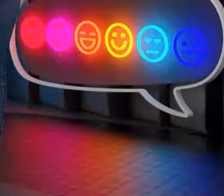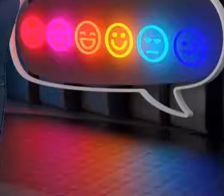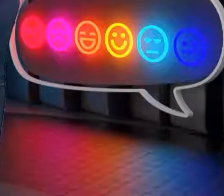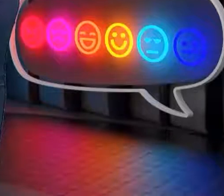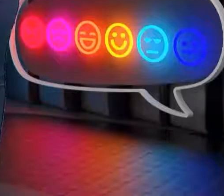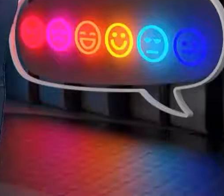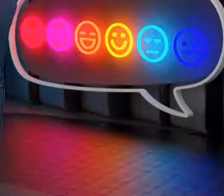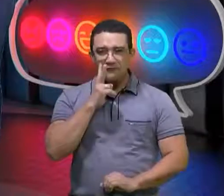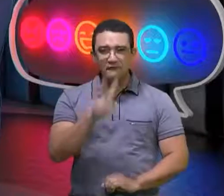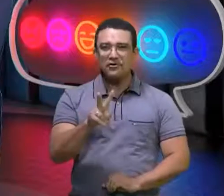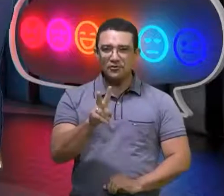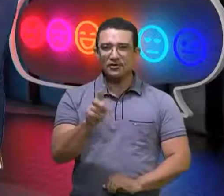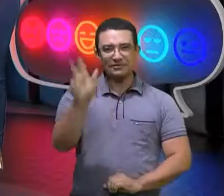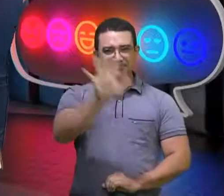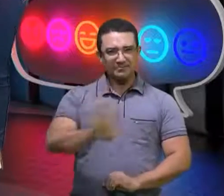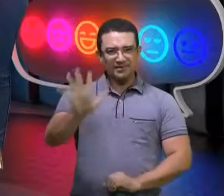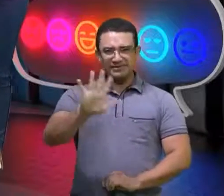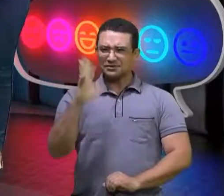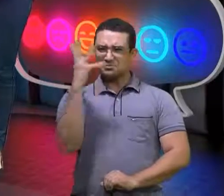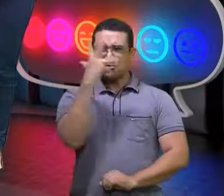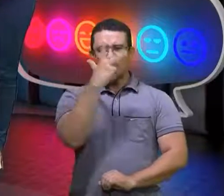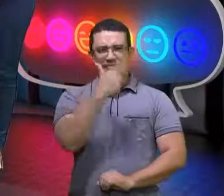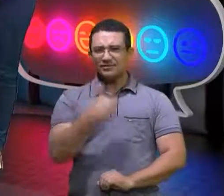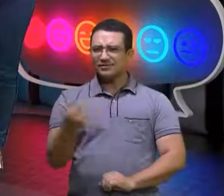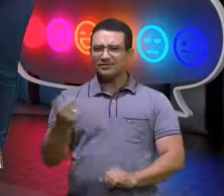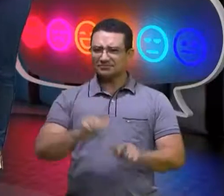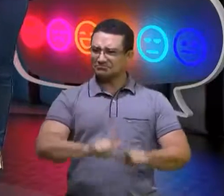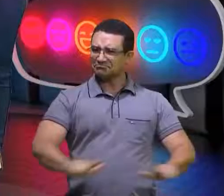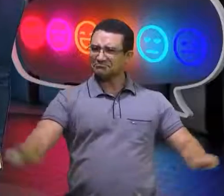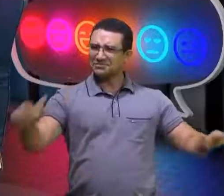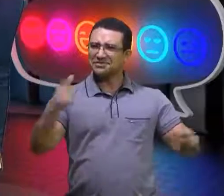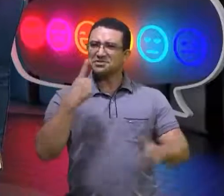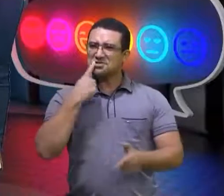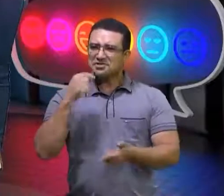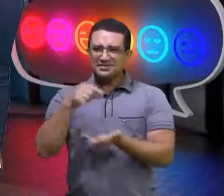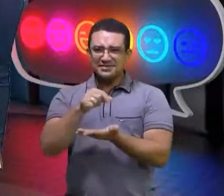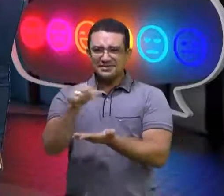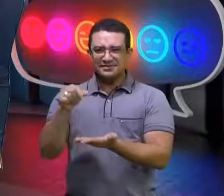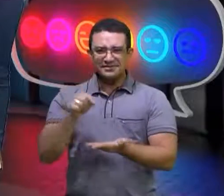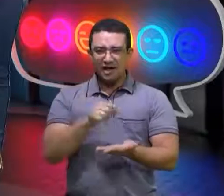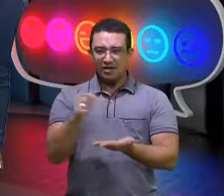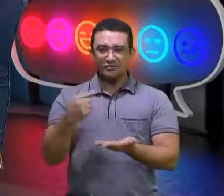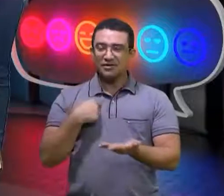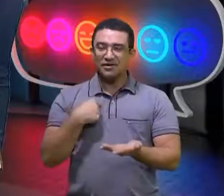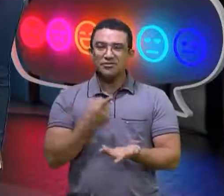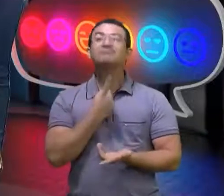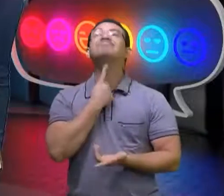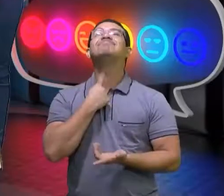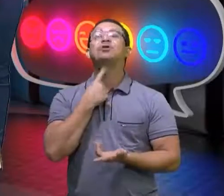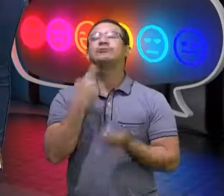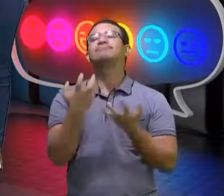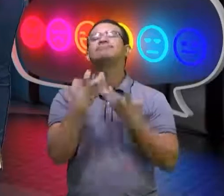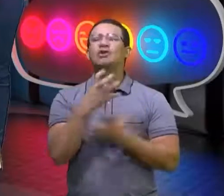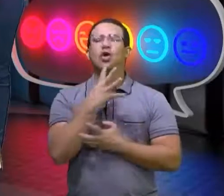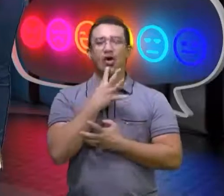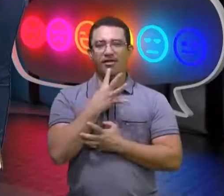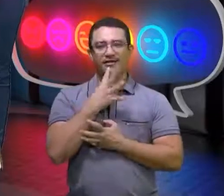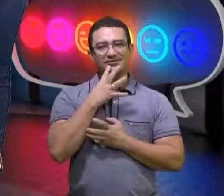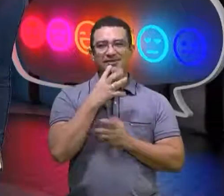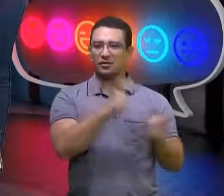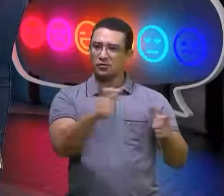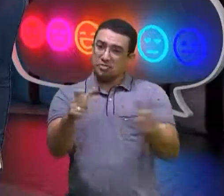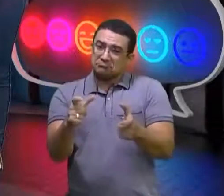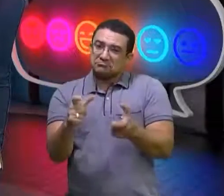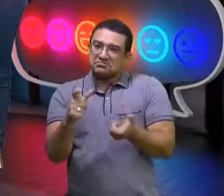Viram aí que paisagem bonita, né, gente? Um deserto de sal, super curioso. Eu, particularmente, fiquei com vontade de conhecer esse local, né?